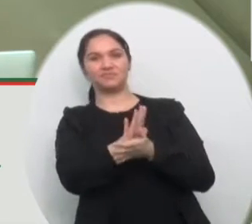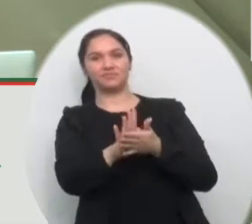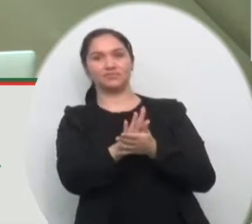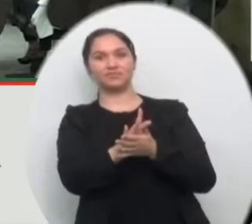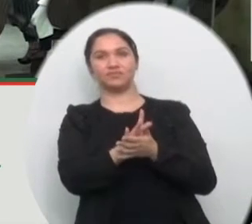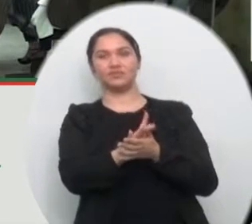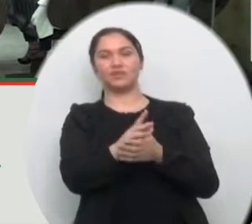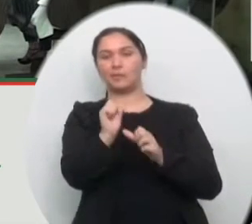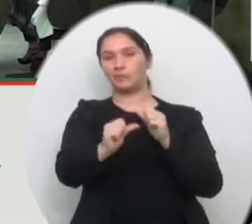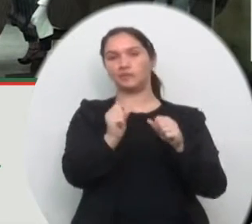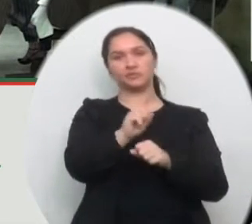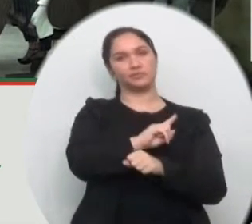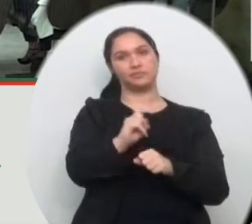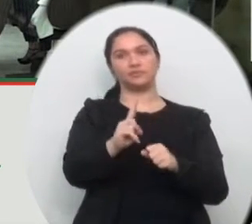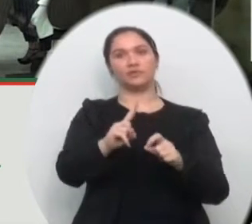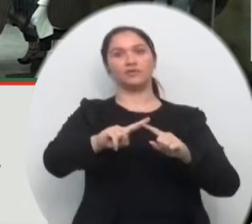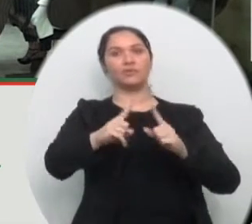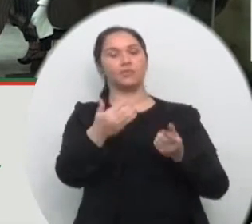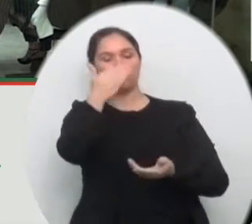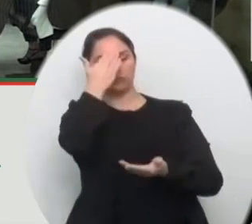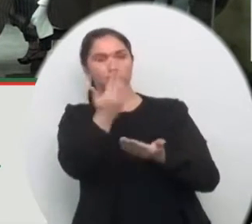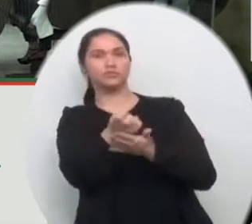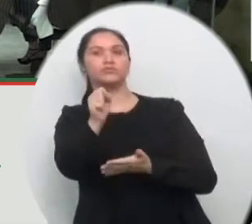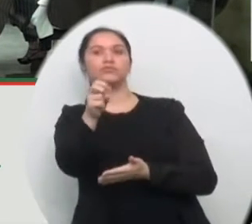Jefferson agora.